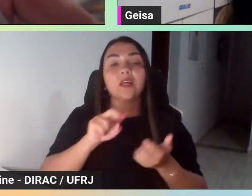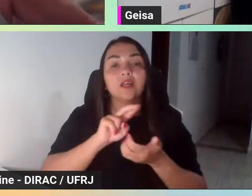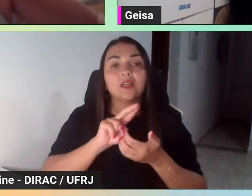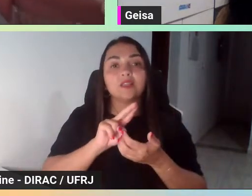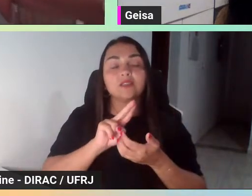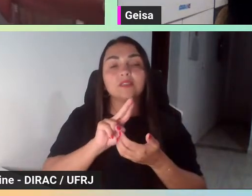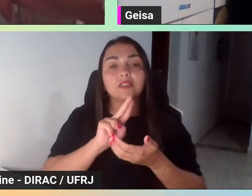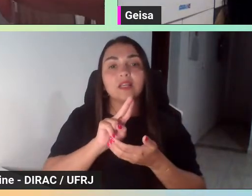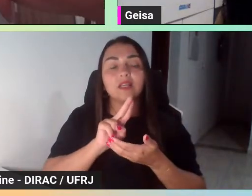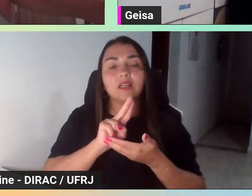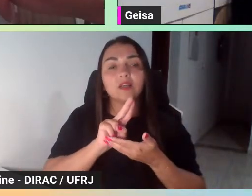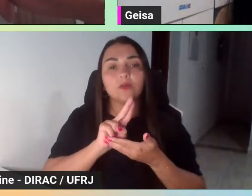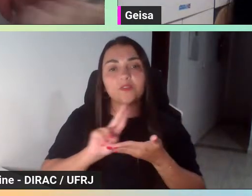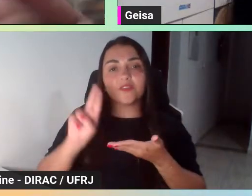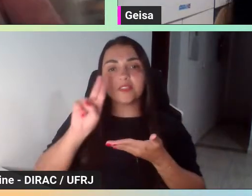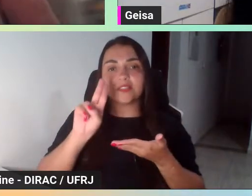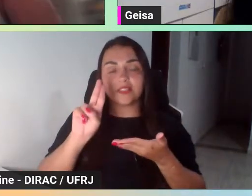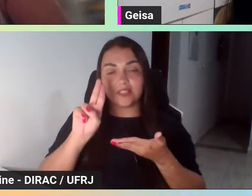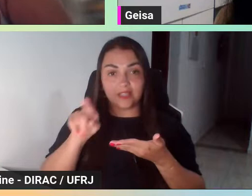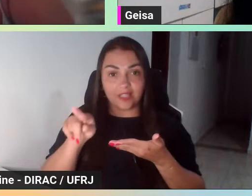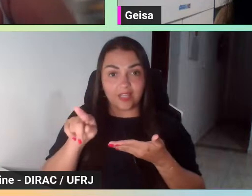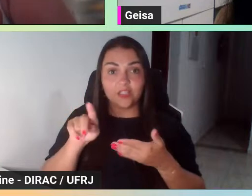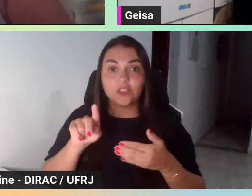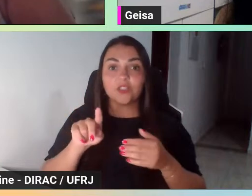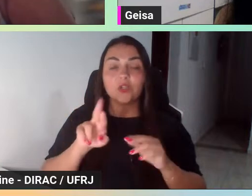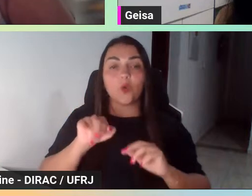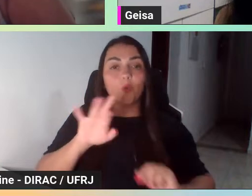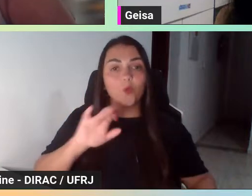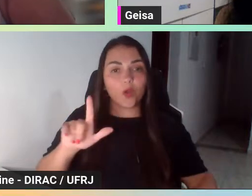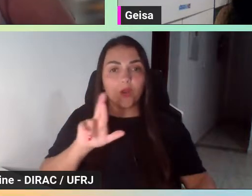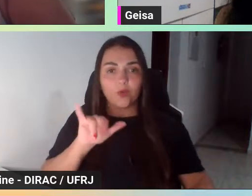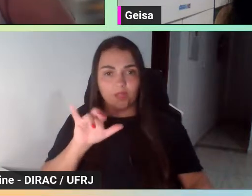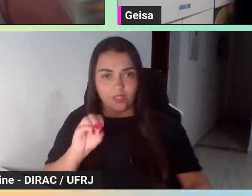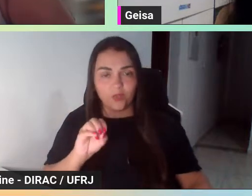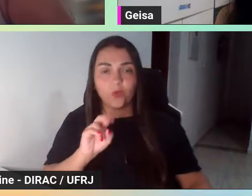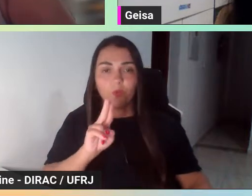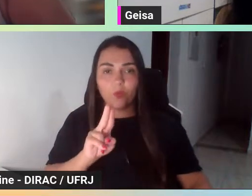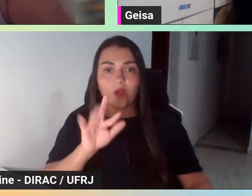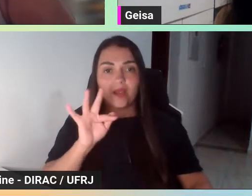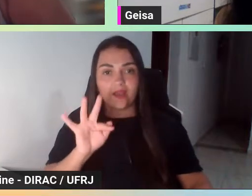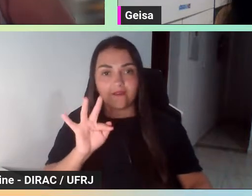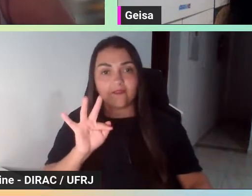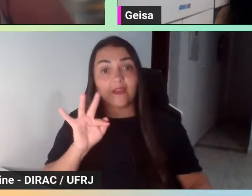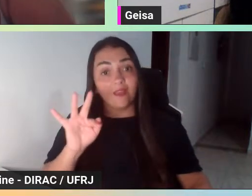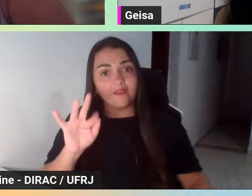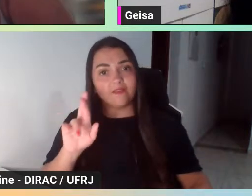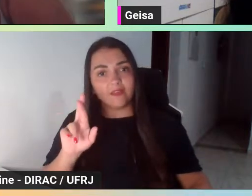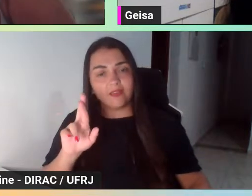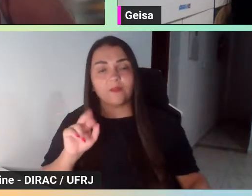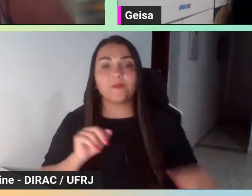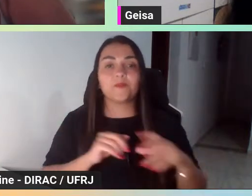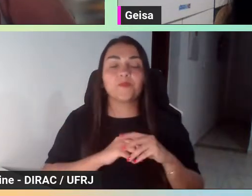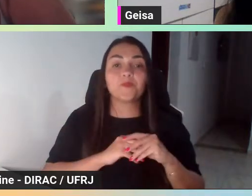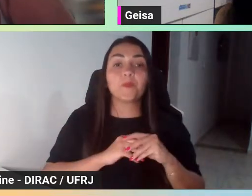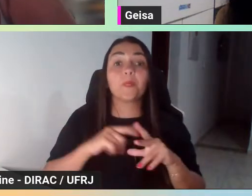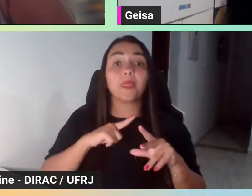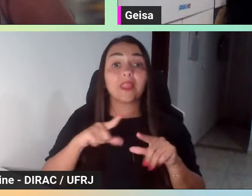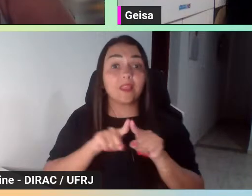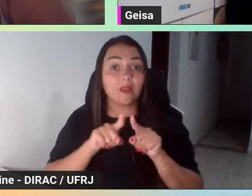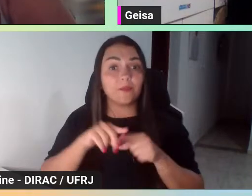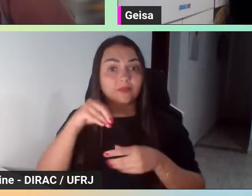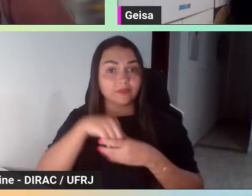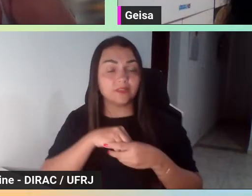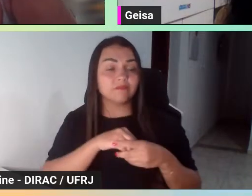Janeiro, Seropédica, e é orientadora no programa Residência Pedagógica, no curso de matemática do